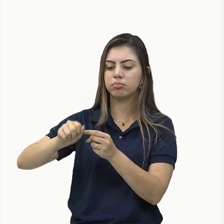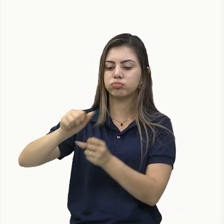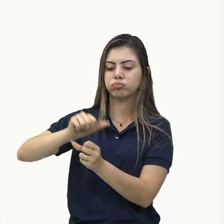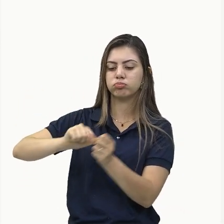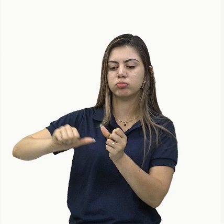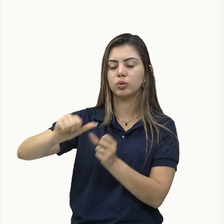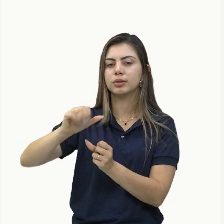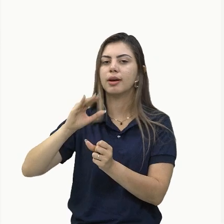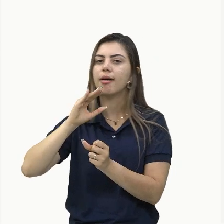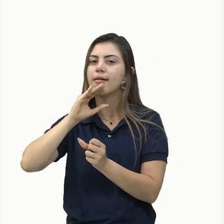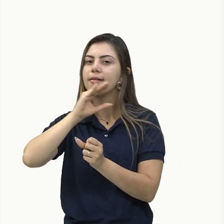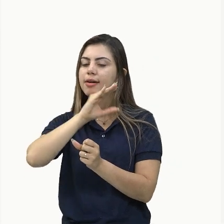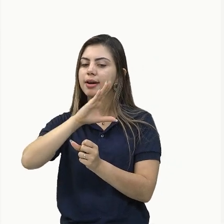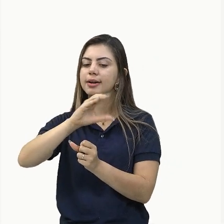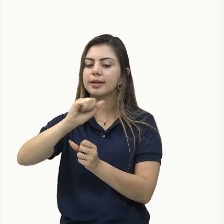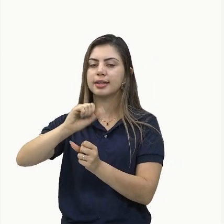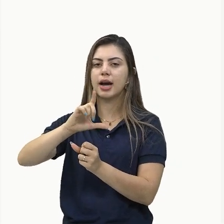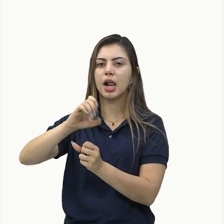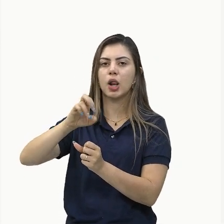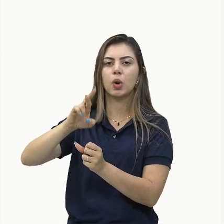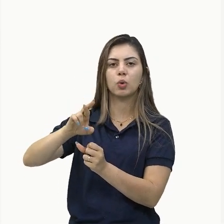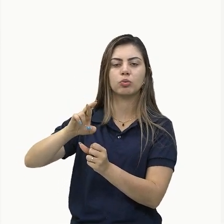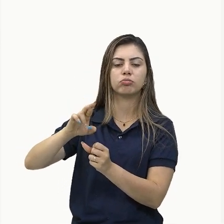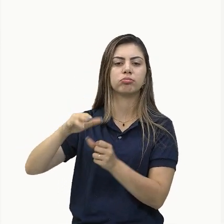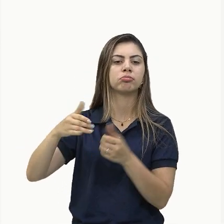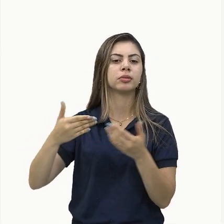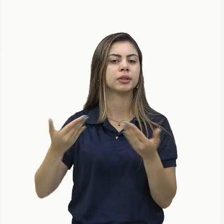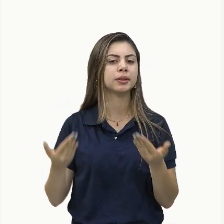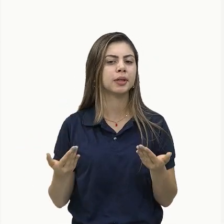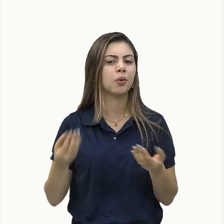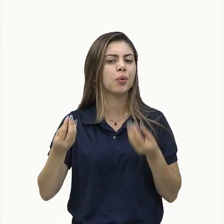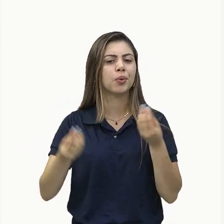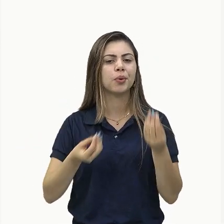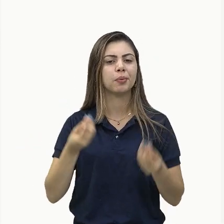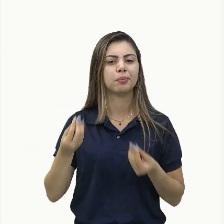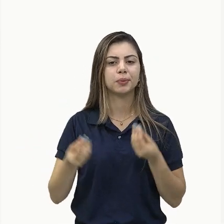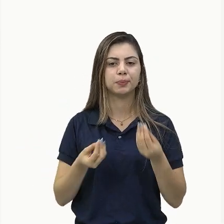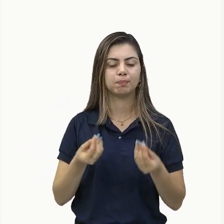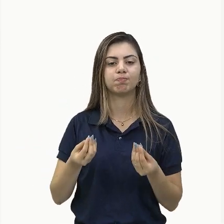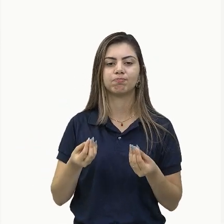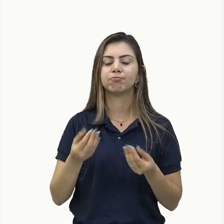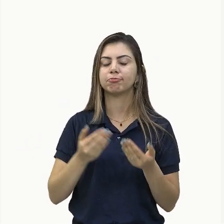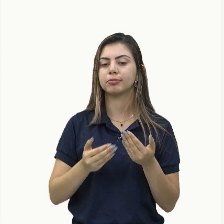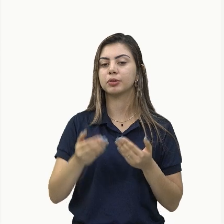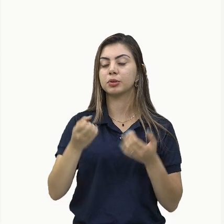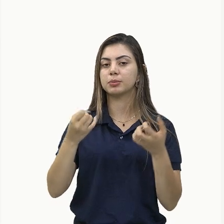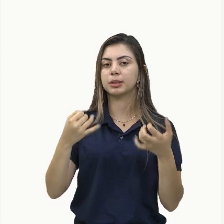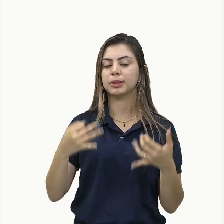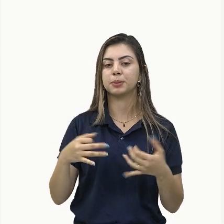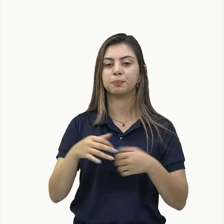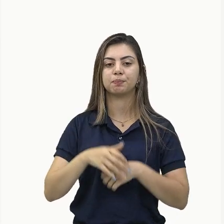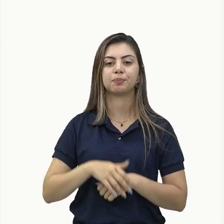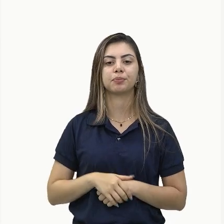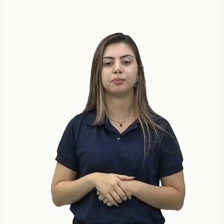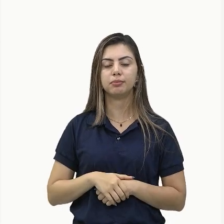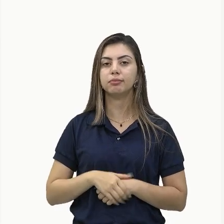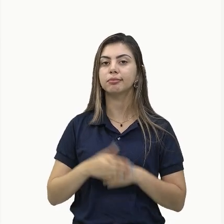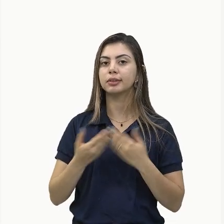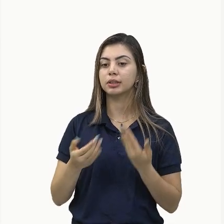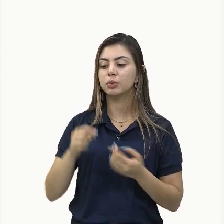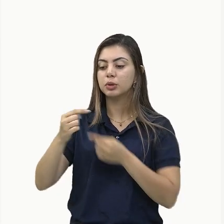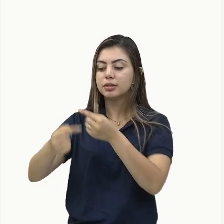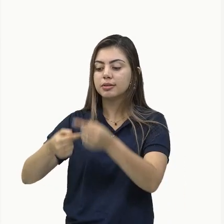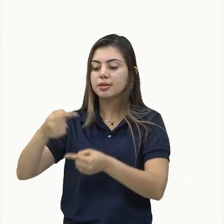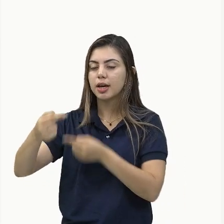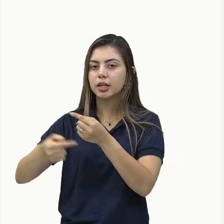este transforma a energia elétrica. Olha só, a energia elétrica será transformada exclusivamente